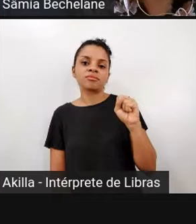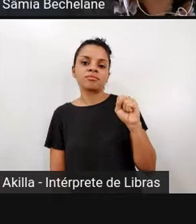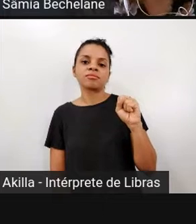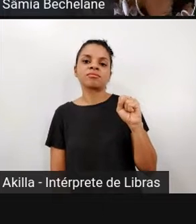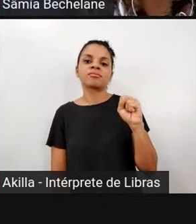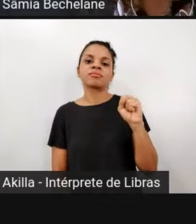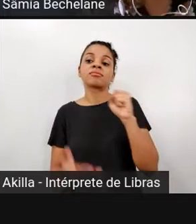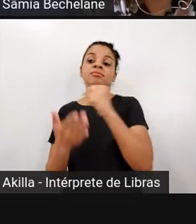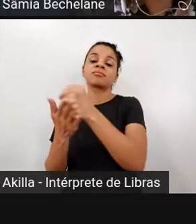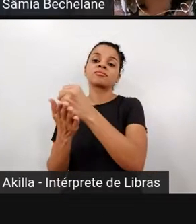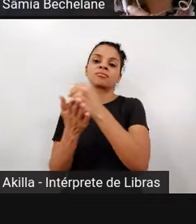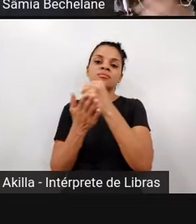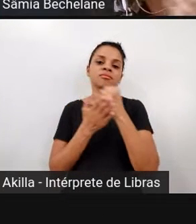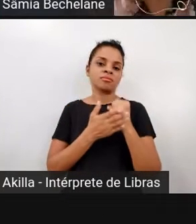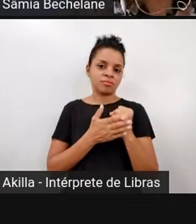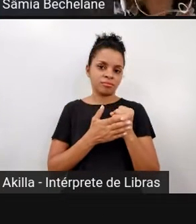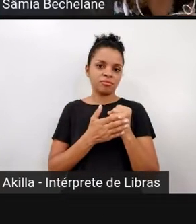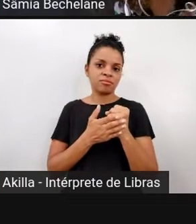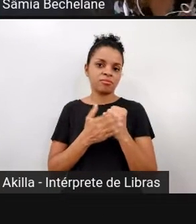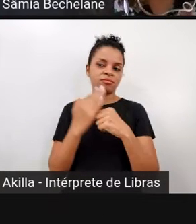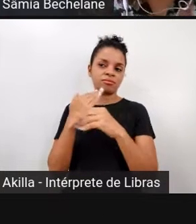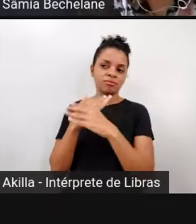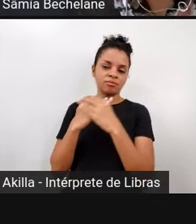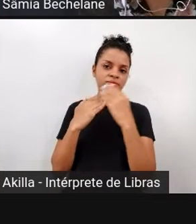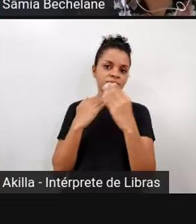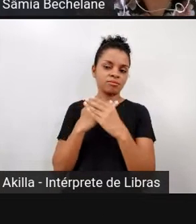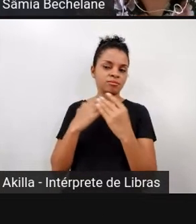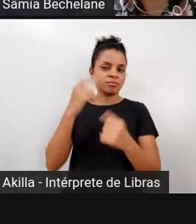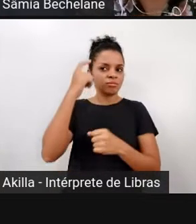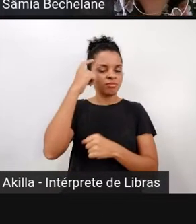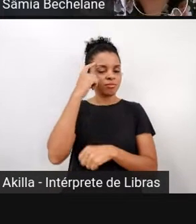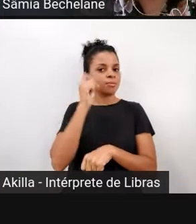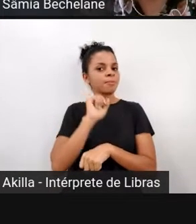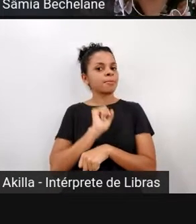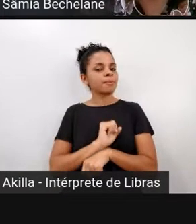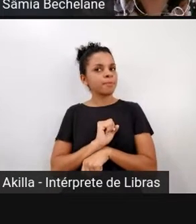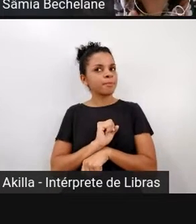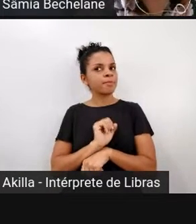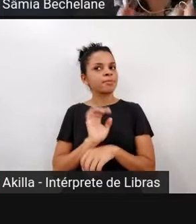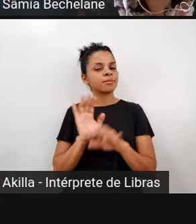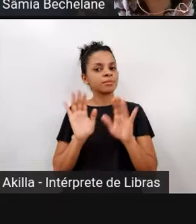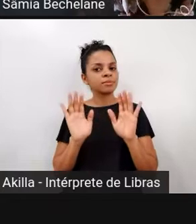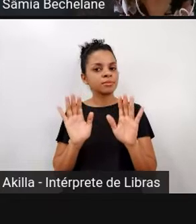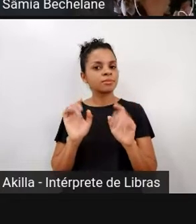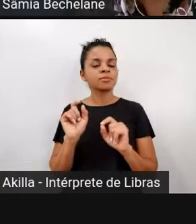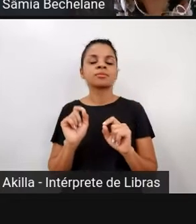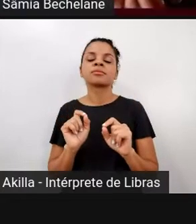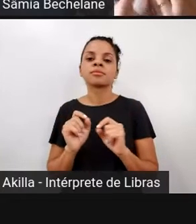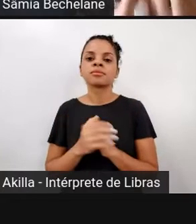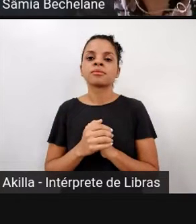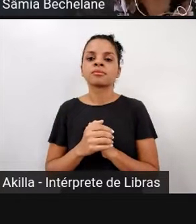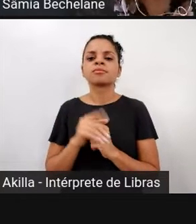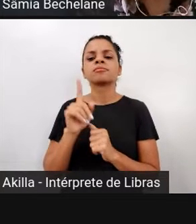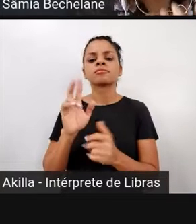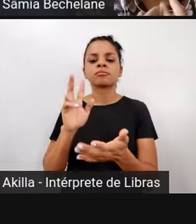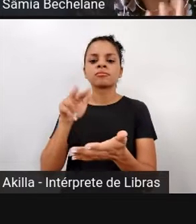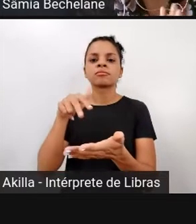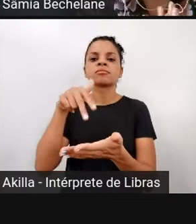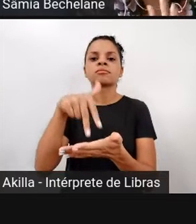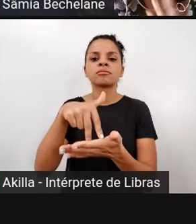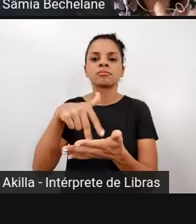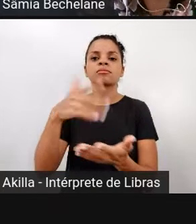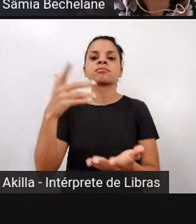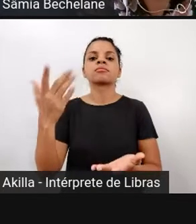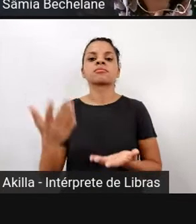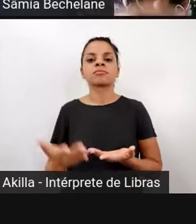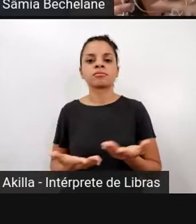uma ponderação muito importante que fez a gente dar uma virada metodológica no trabalho, que foi, já que você está aqui dentro, que você é servidor, que você